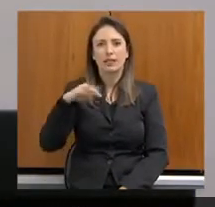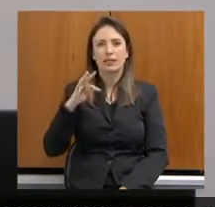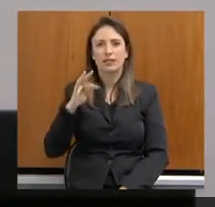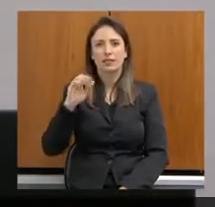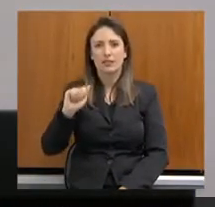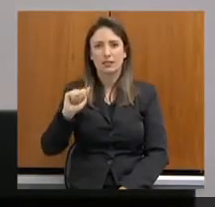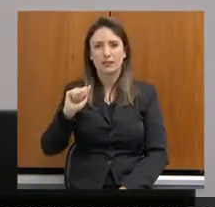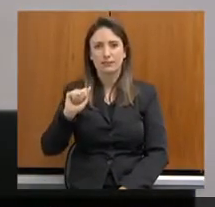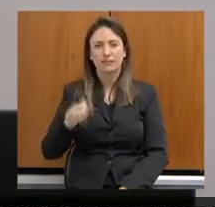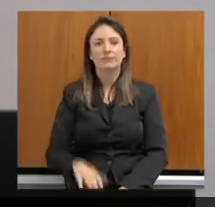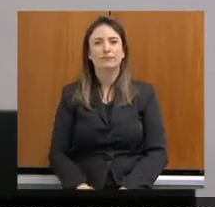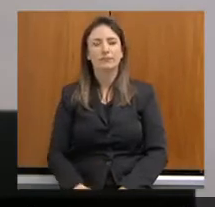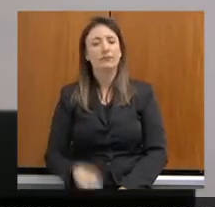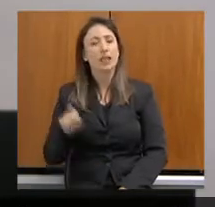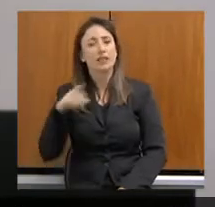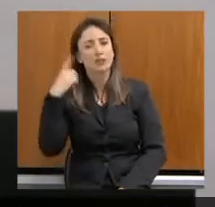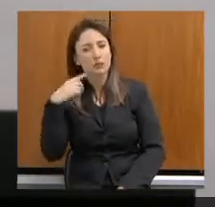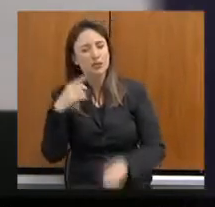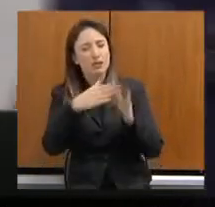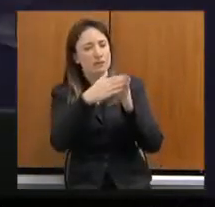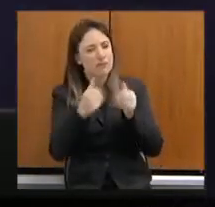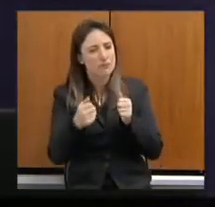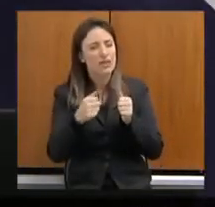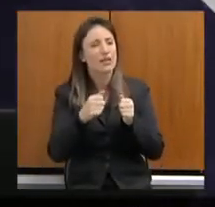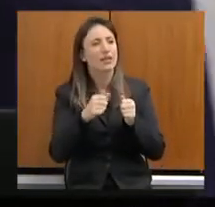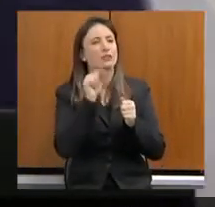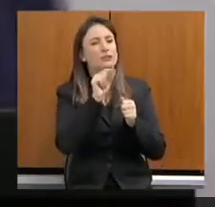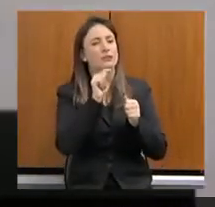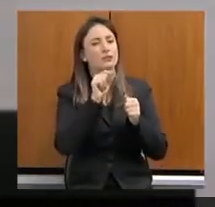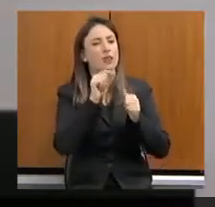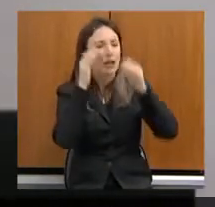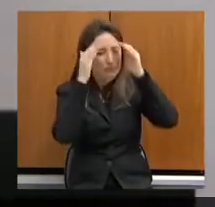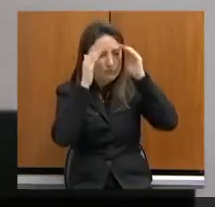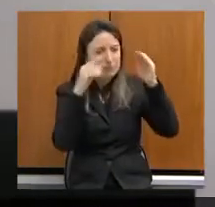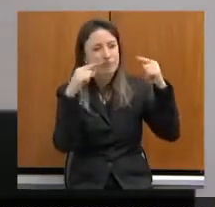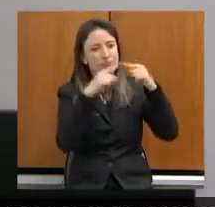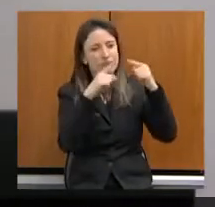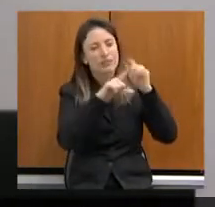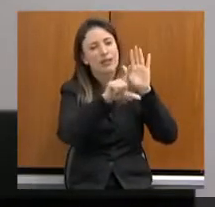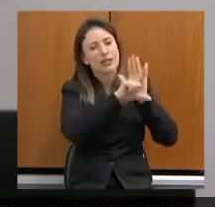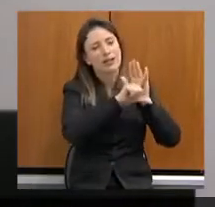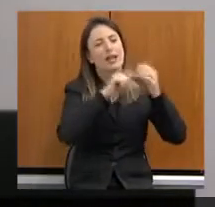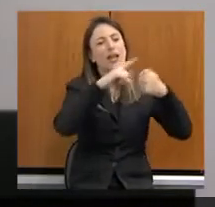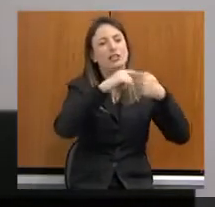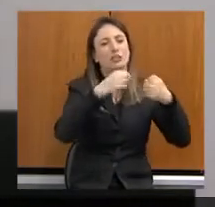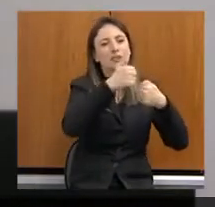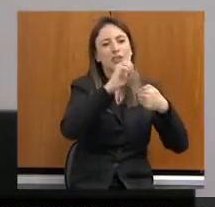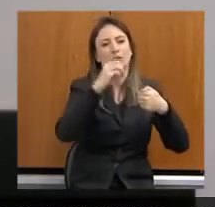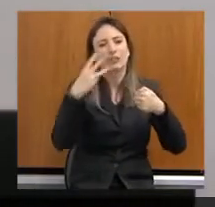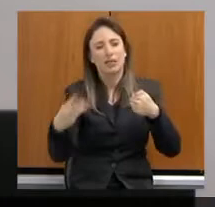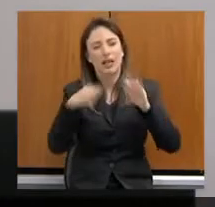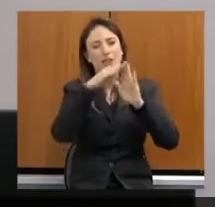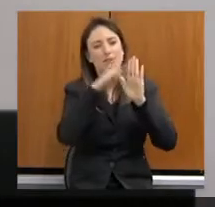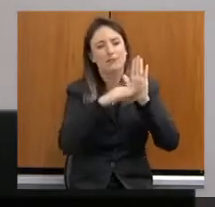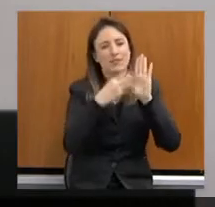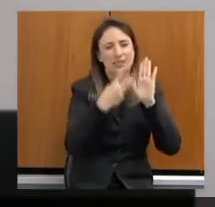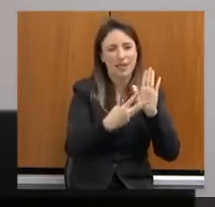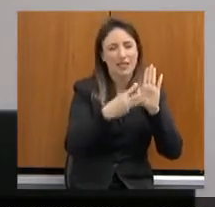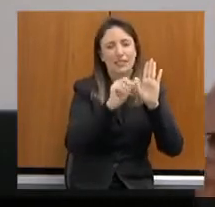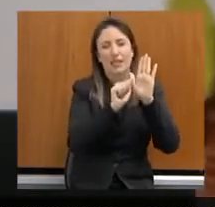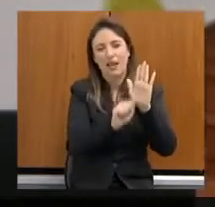o deputado que essa subscreve requer a vossa excelência nos termos do artigo 103 item 3 letra A do Regimento